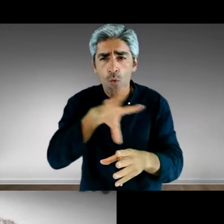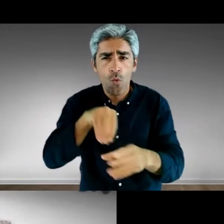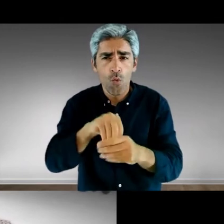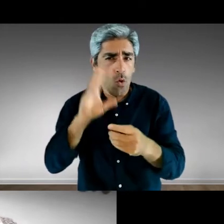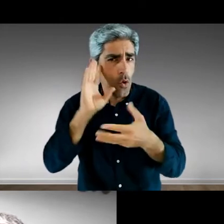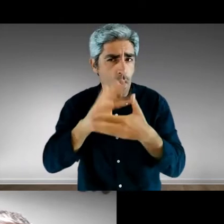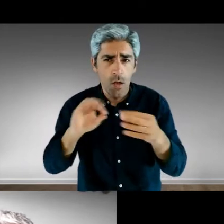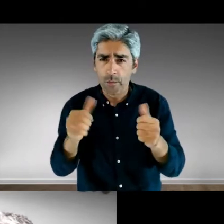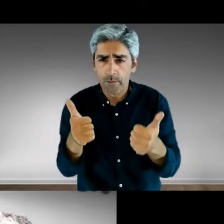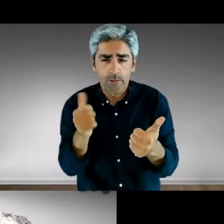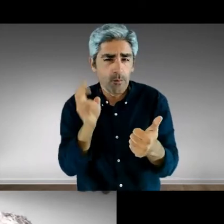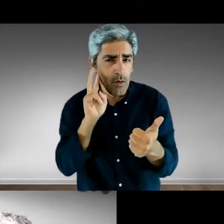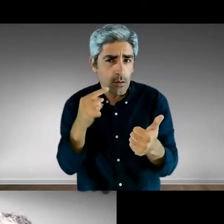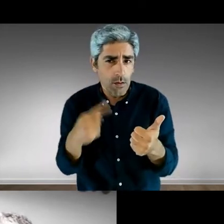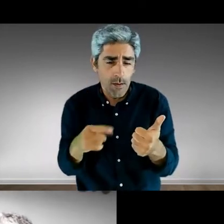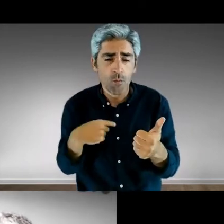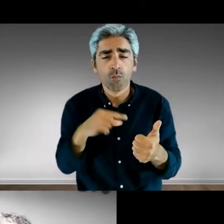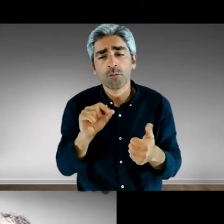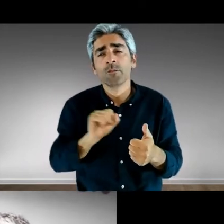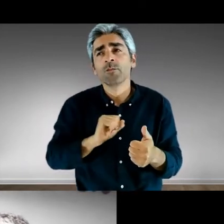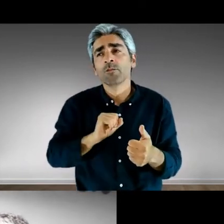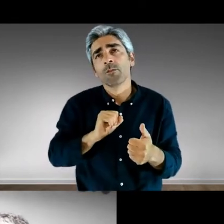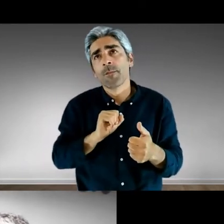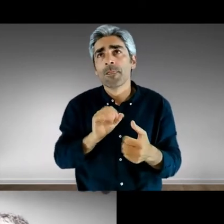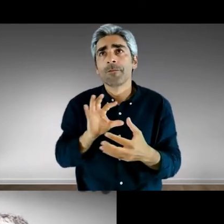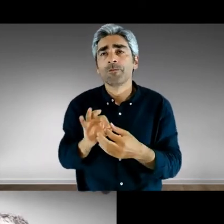Acima de tudo, fruto se calhar um pouco daquilo que é a minha experiência